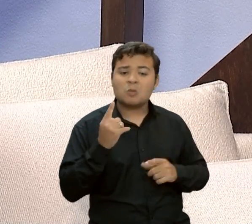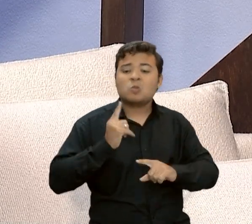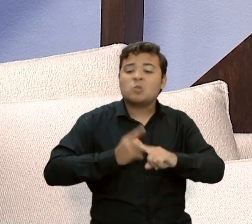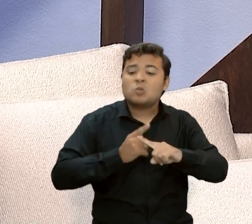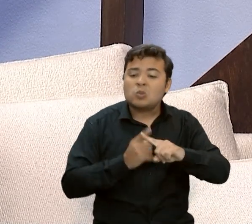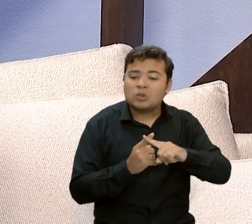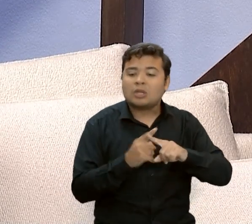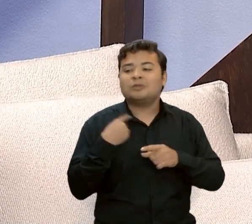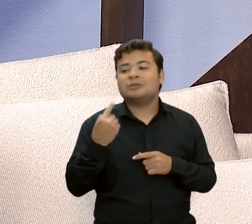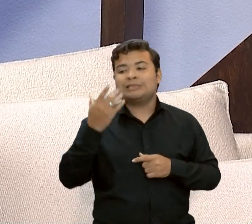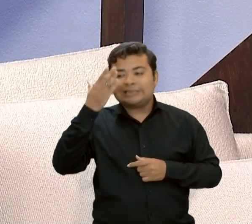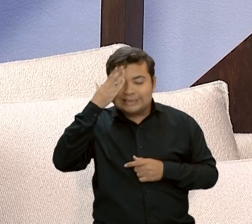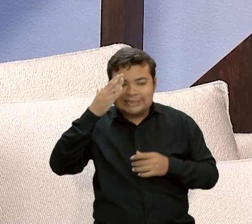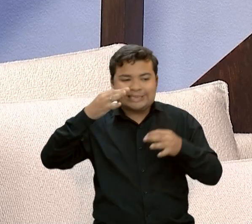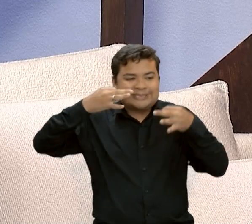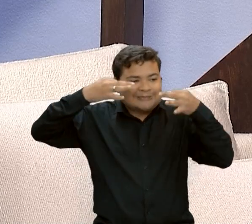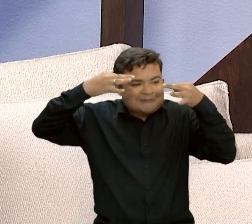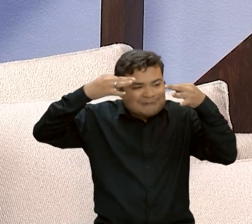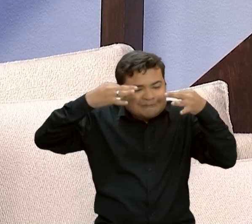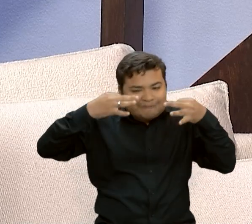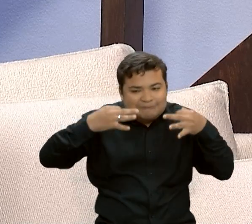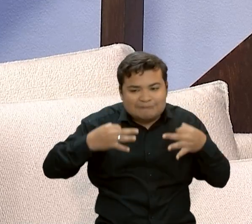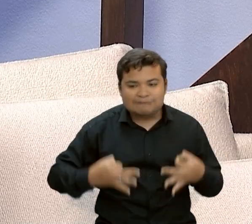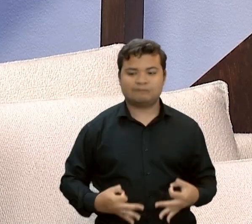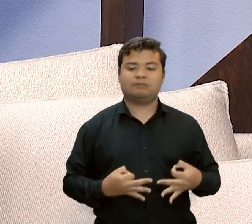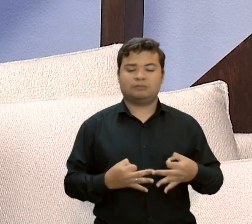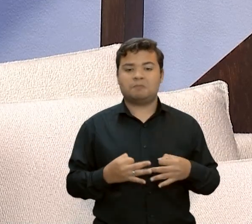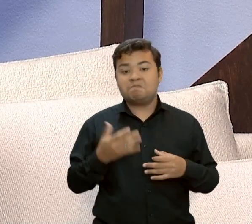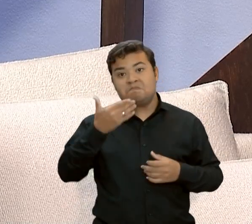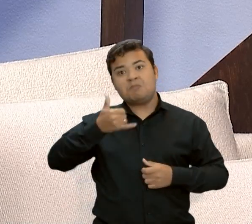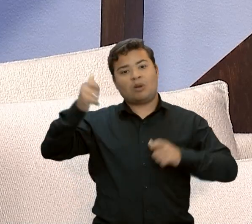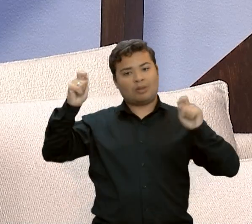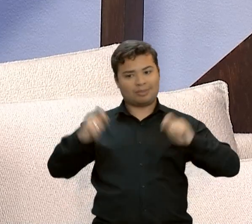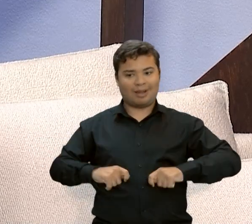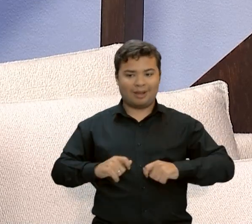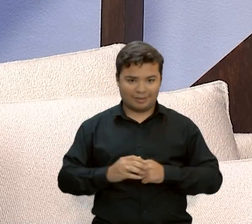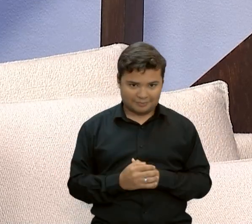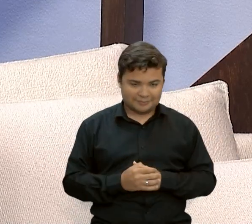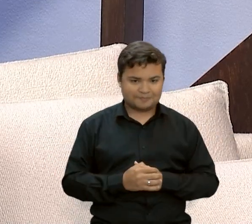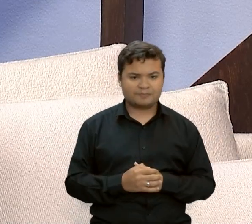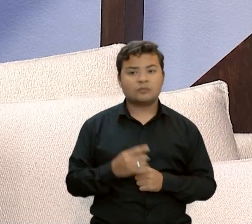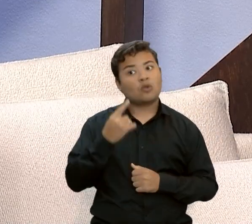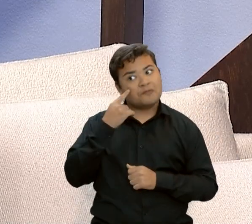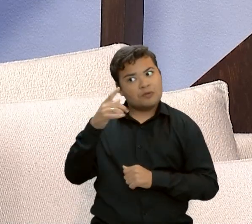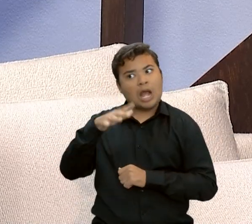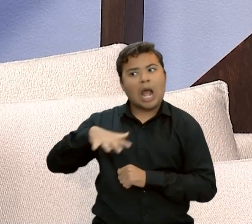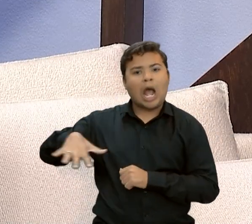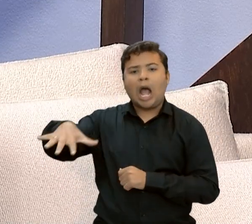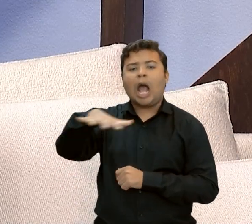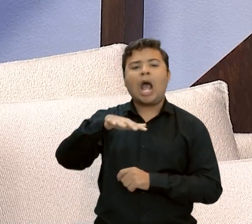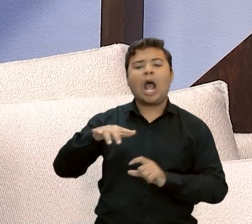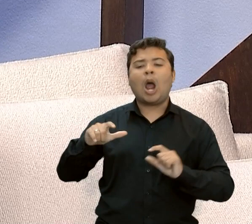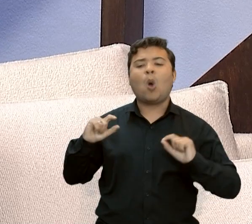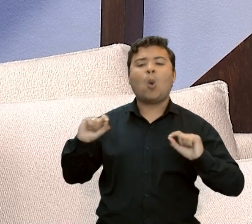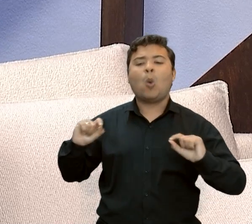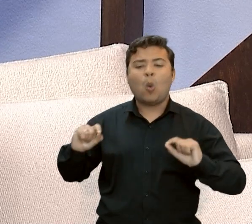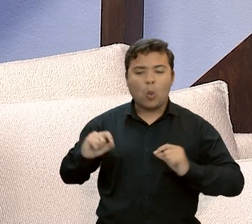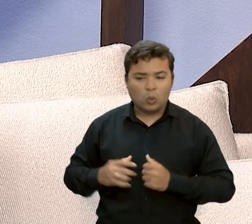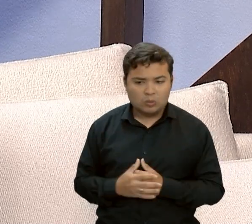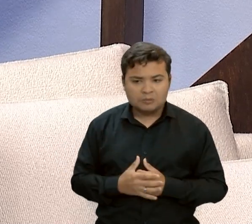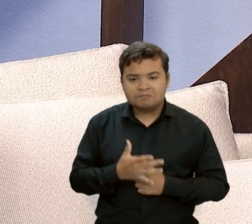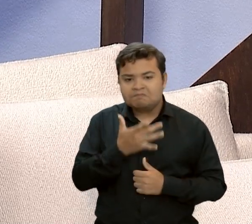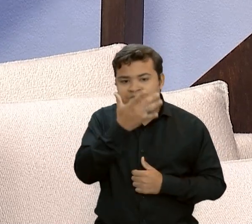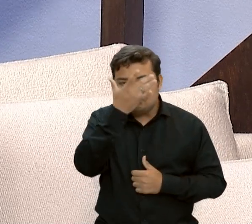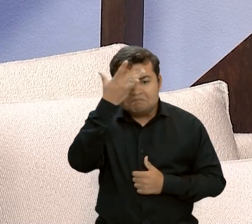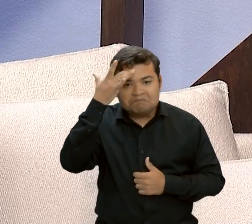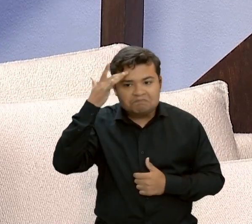e exatamente direcionada. O que tem muito nesse mercado que a gente sentiu aí é o pessoal